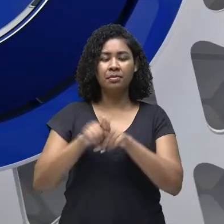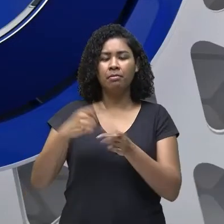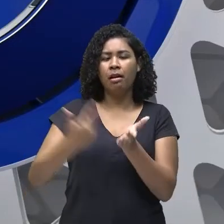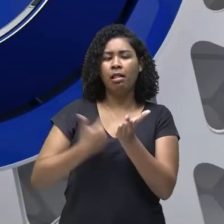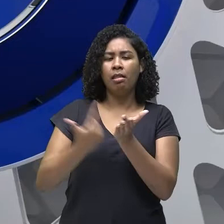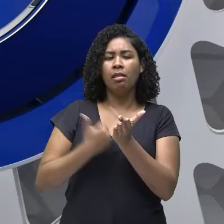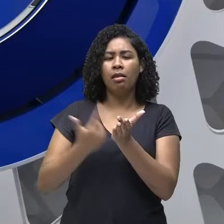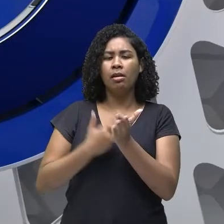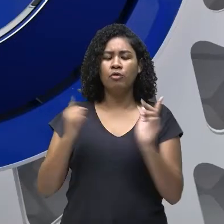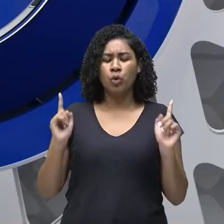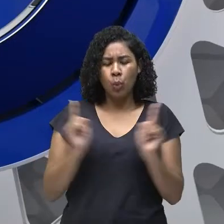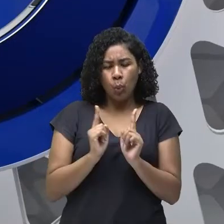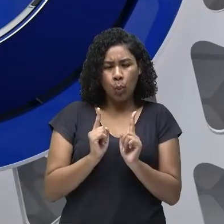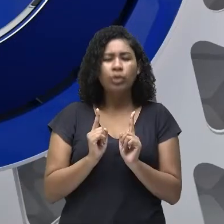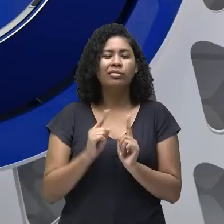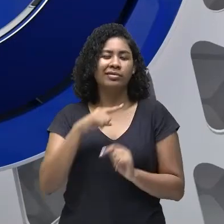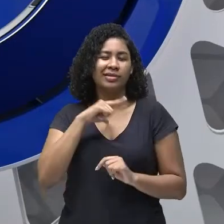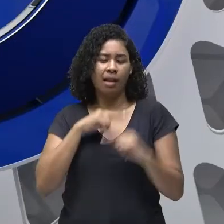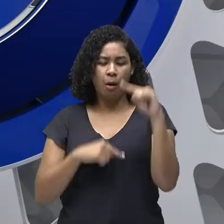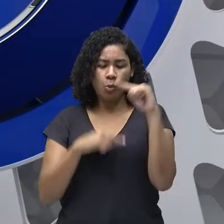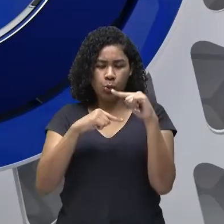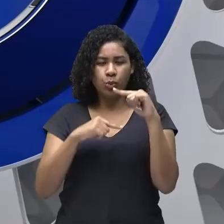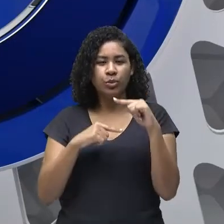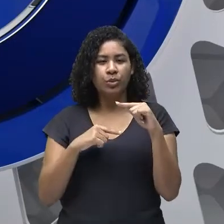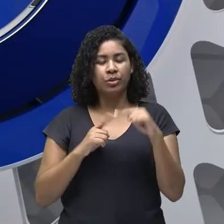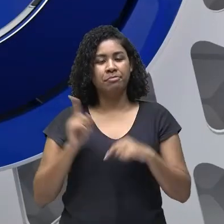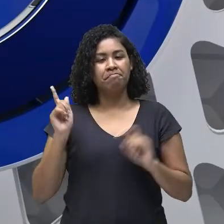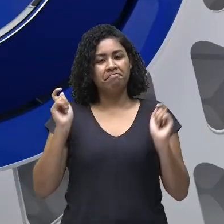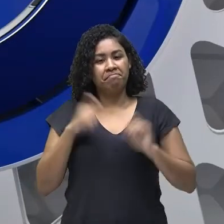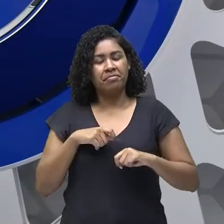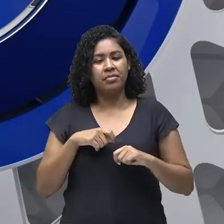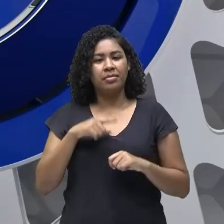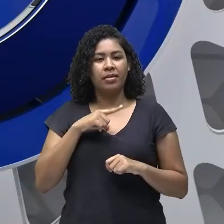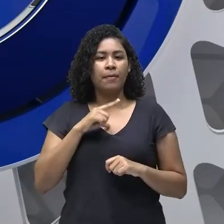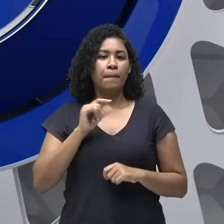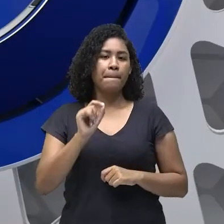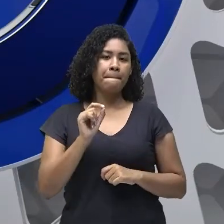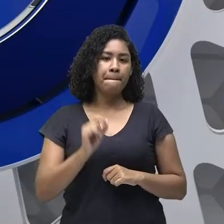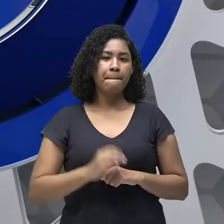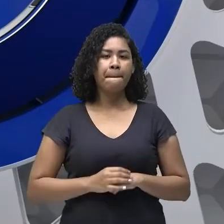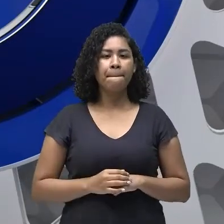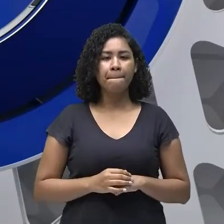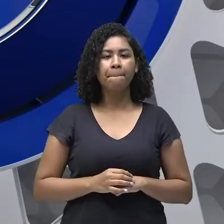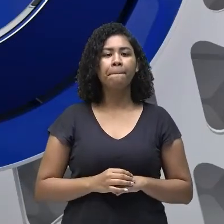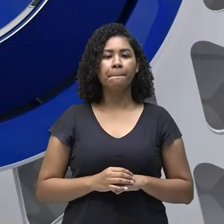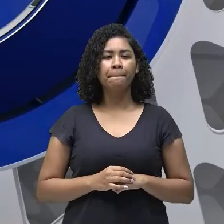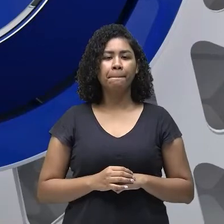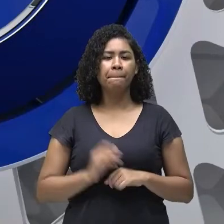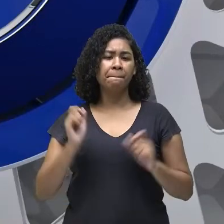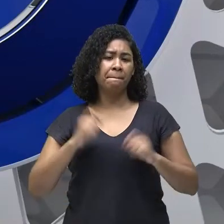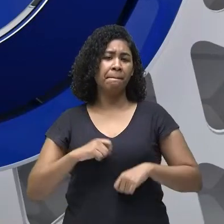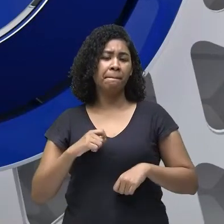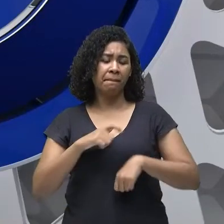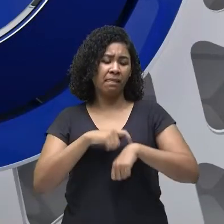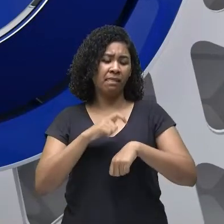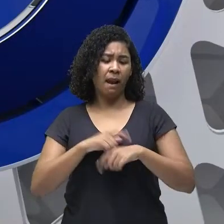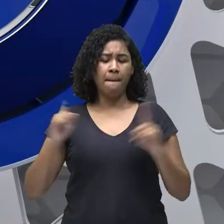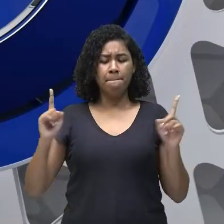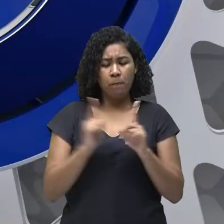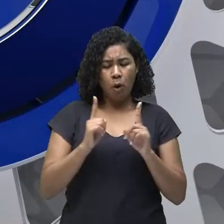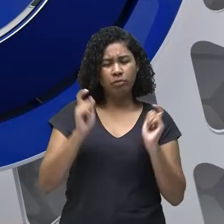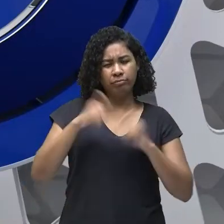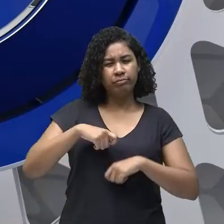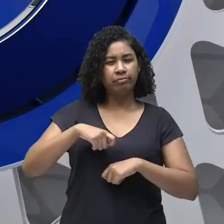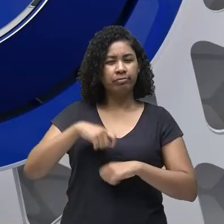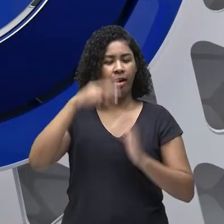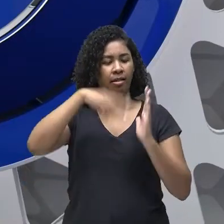mais curtinhos, né, que eles podem ser terminados aí em um período de tempo mais curto, menor,